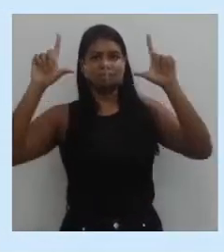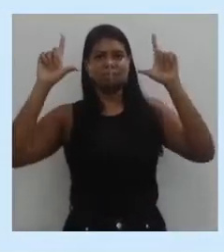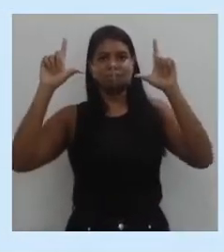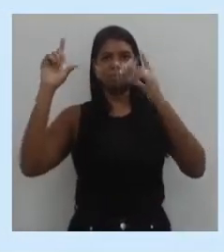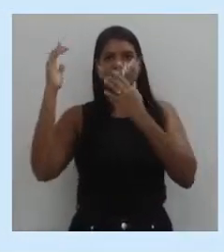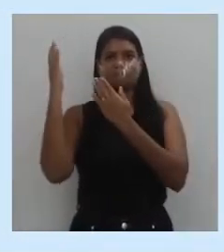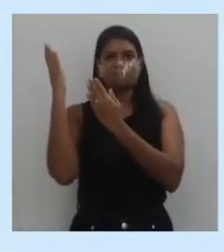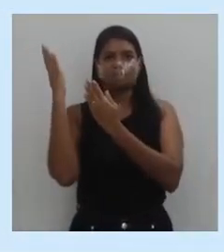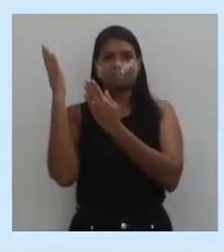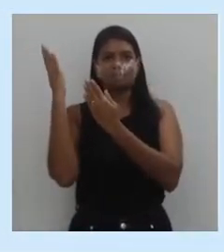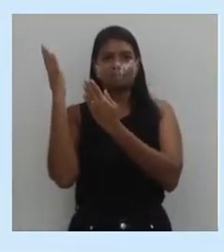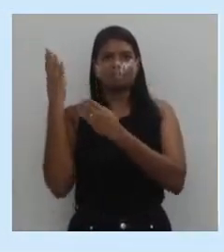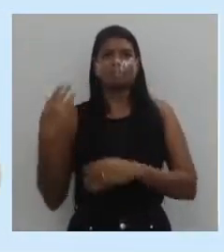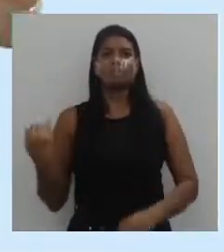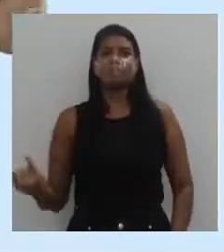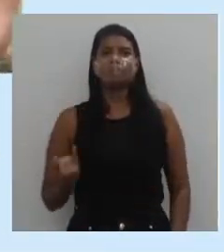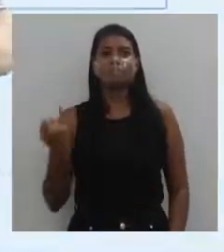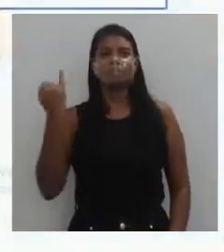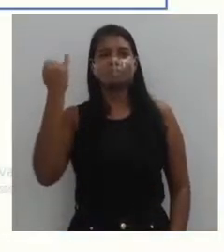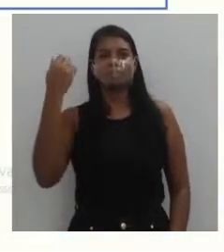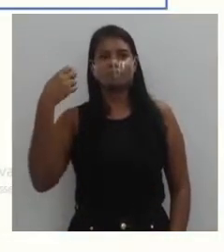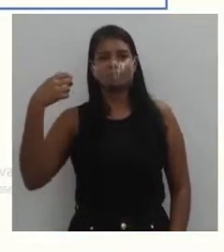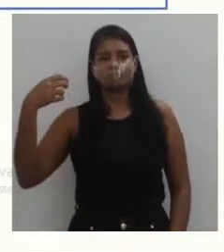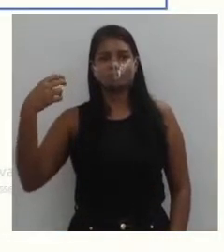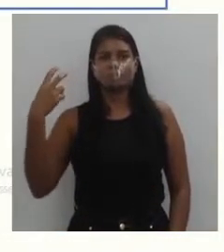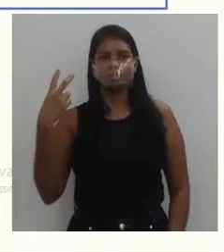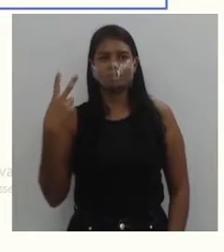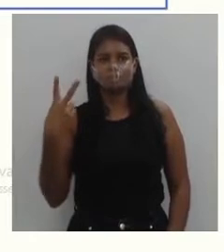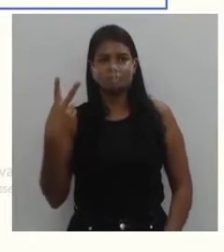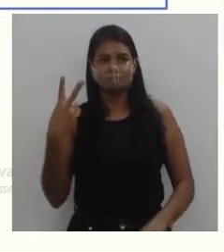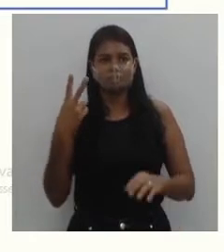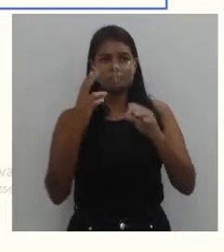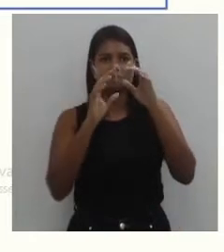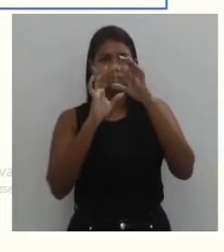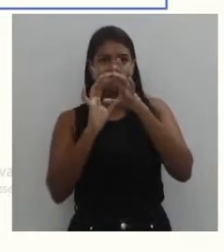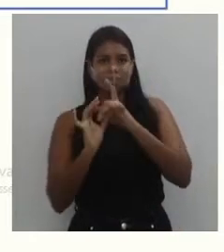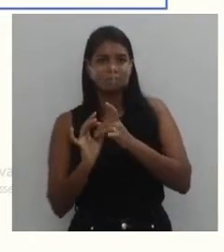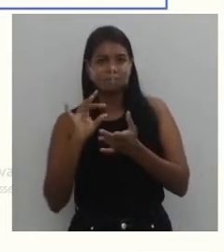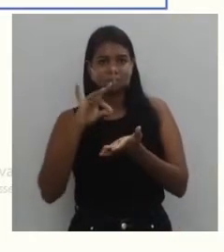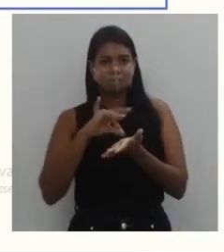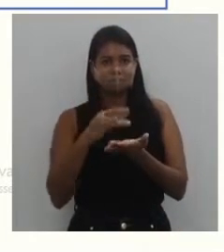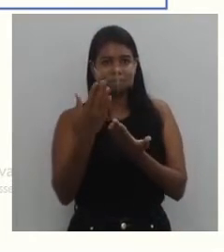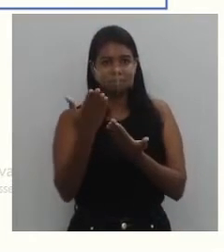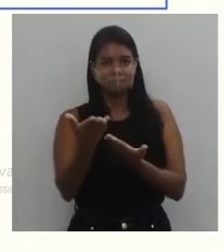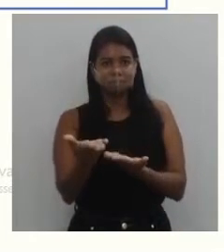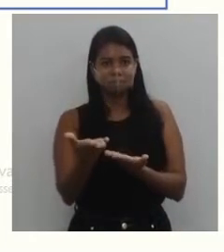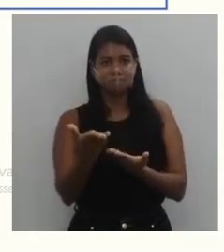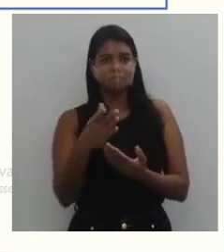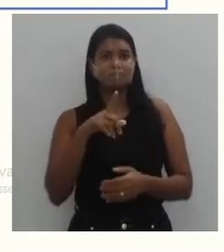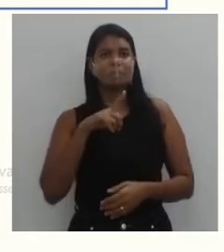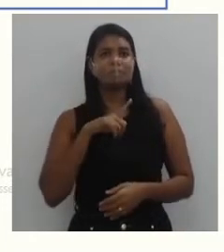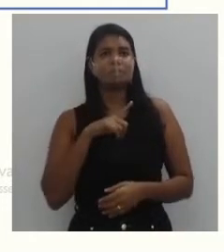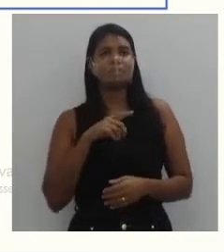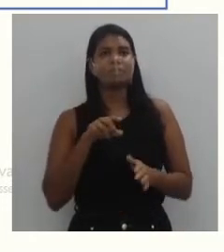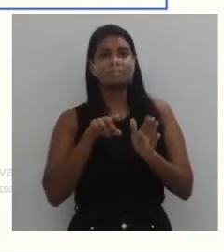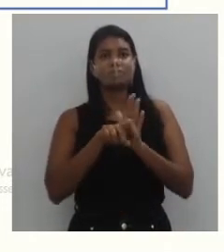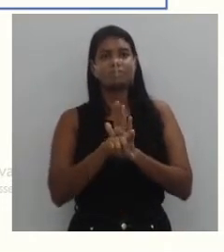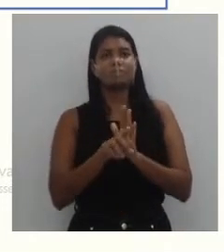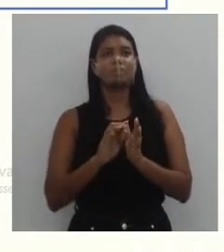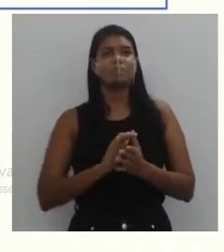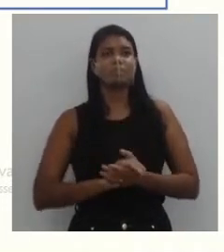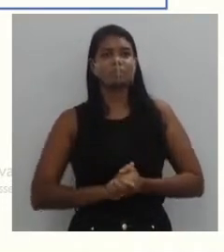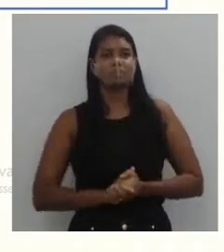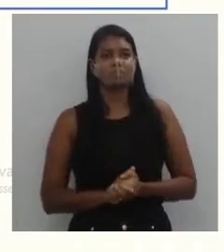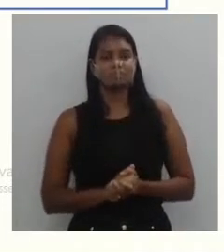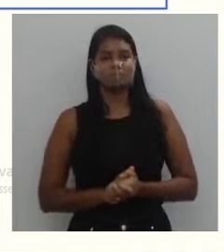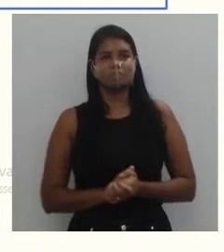aqui algo importantíssimo, esses dois conceitos que trago para vocês. Vamos ver aqui. Nós temos a seguinte questão.